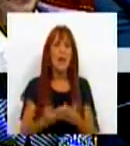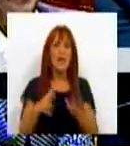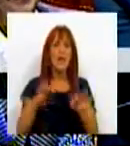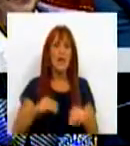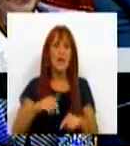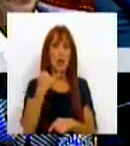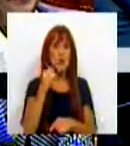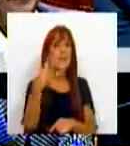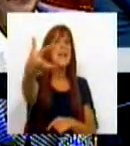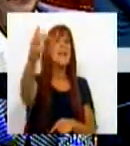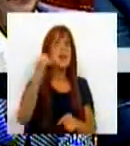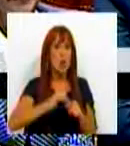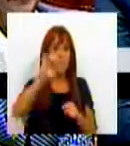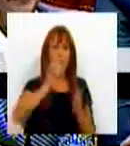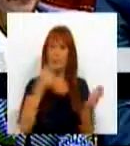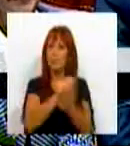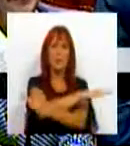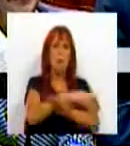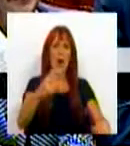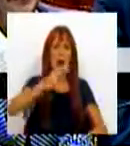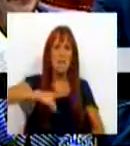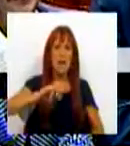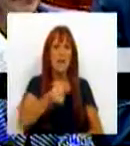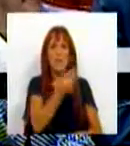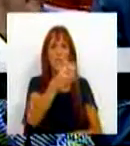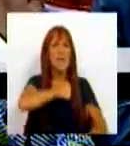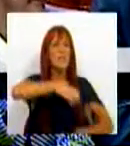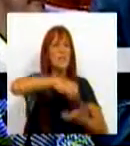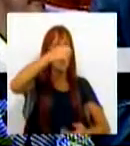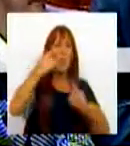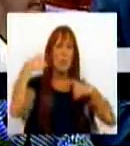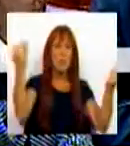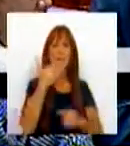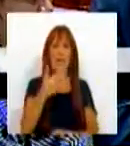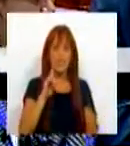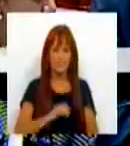de 2018 erradicar o amianto do conjunto dos edifícios públicos. Muito obrigado, Sra. Deputada.